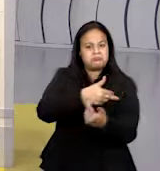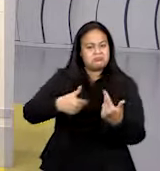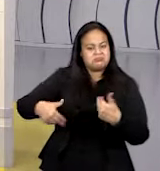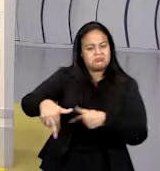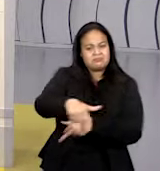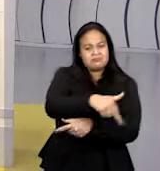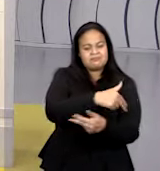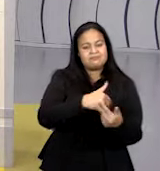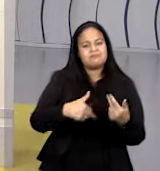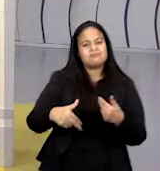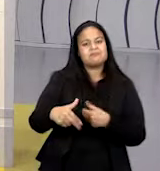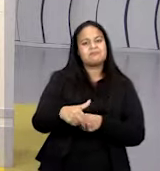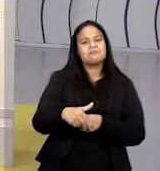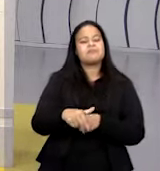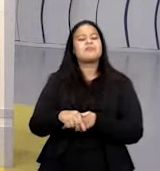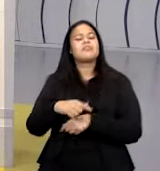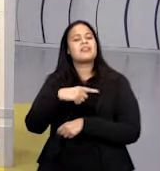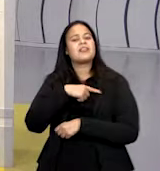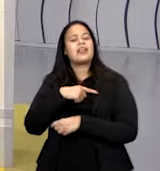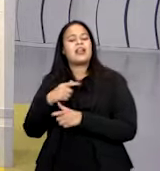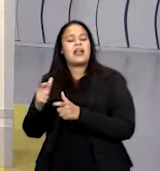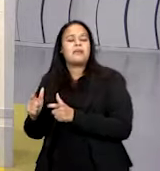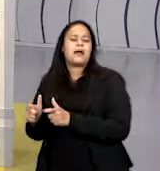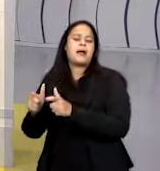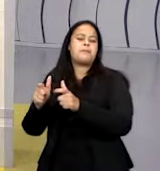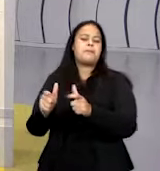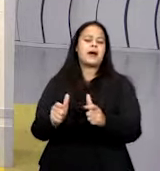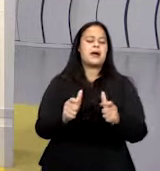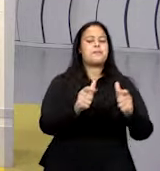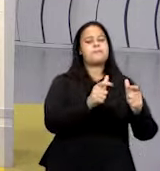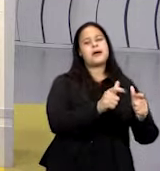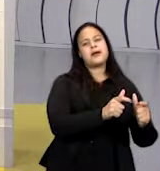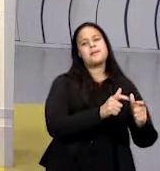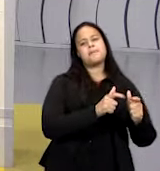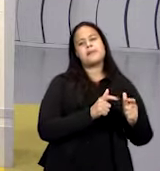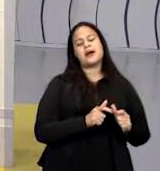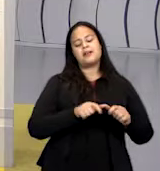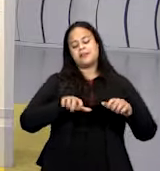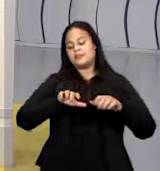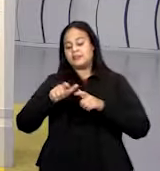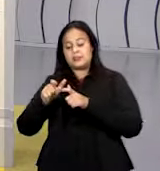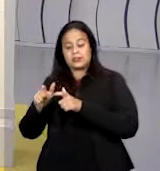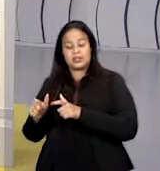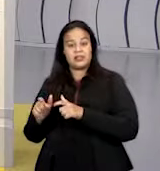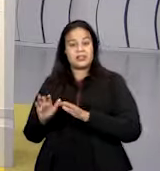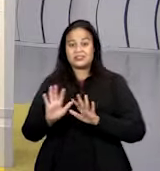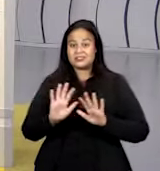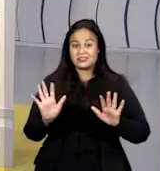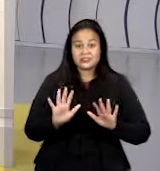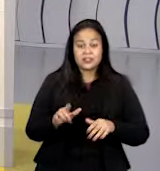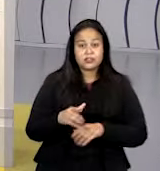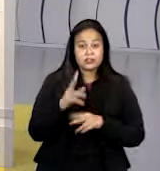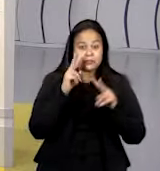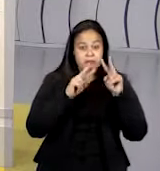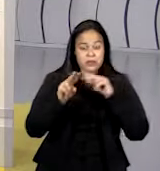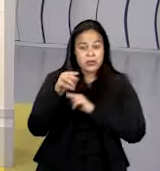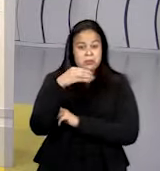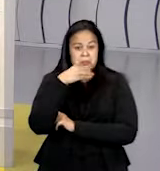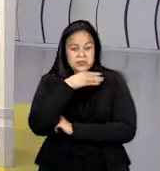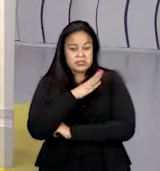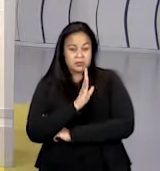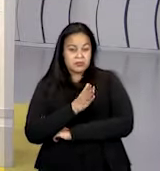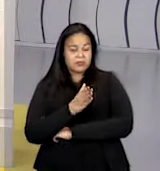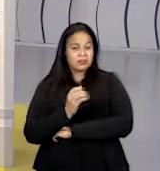é aleatória, ela não é plantada com uma distância. Você já viu uma plantação, já observou com atenção